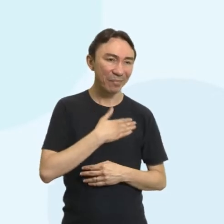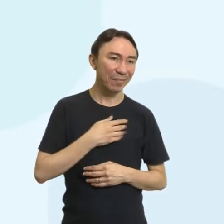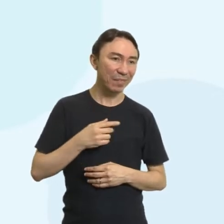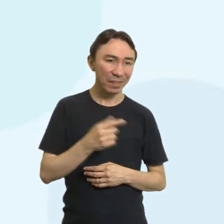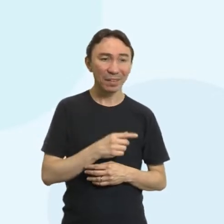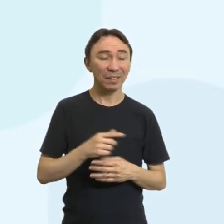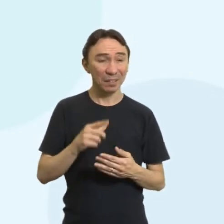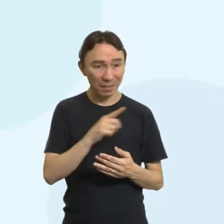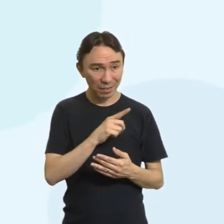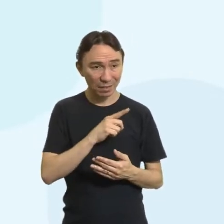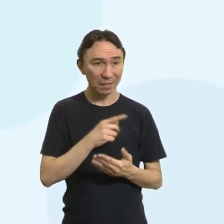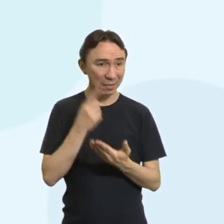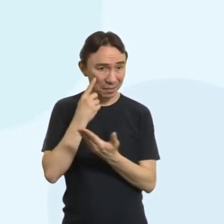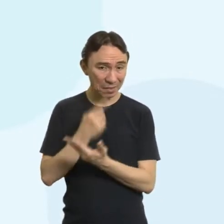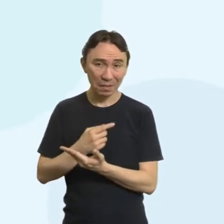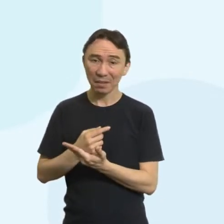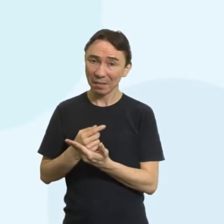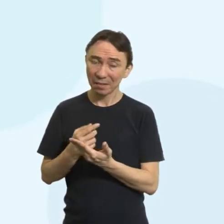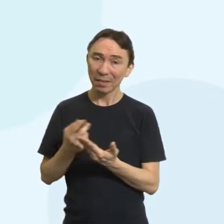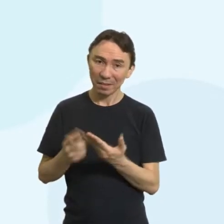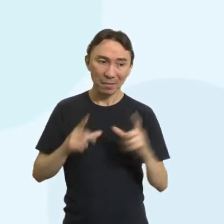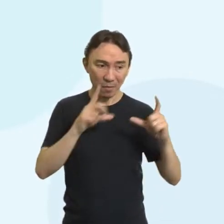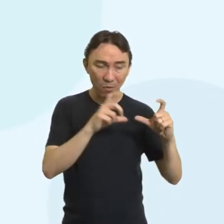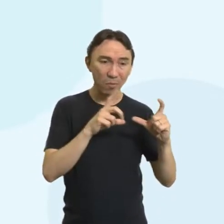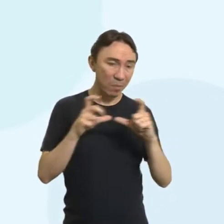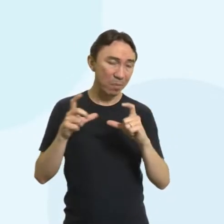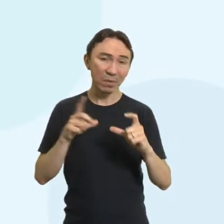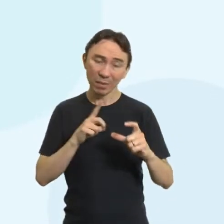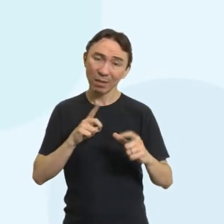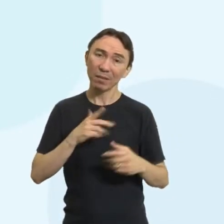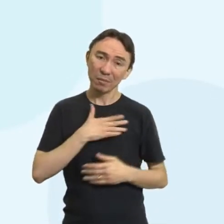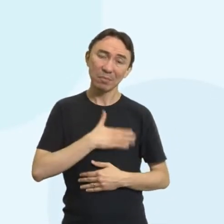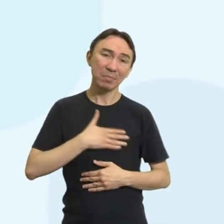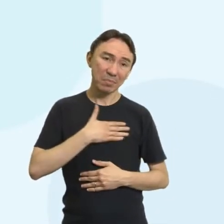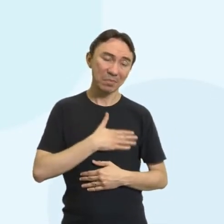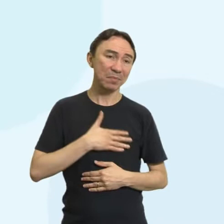na imagem estão se divertindo de certa forma. Bom,